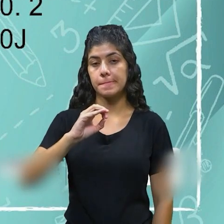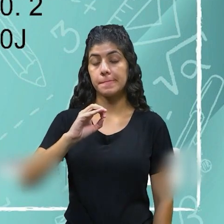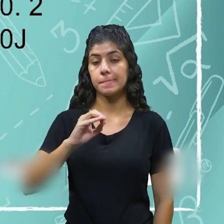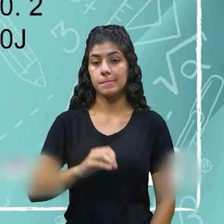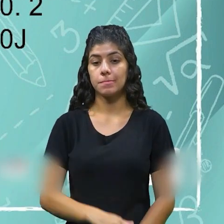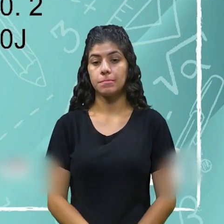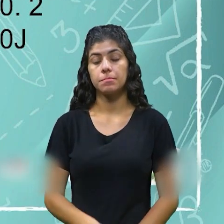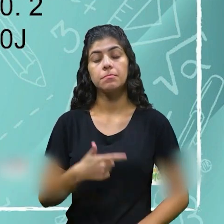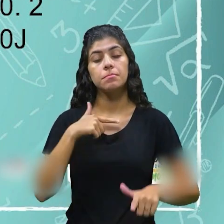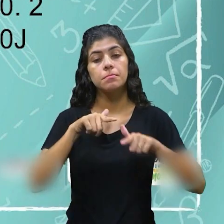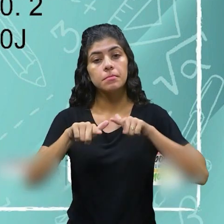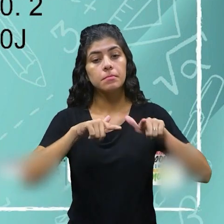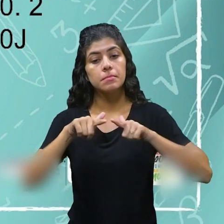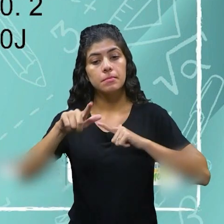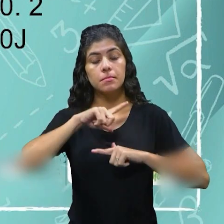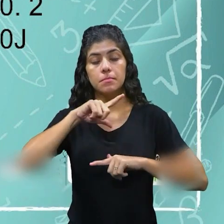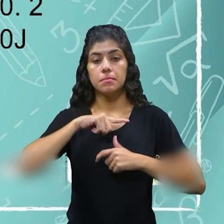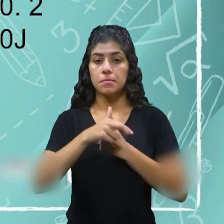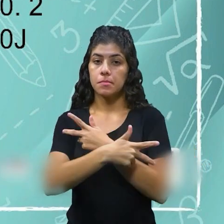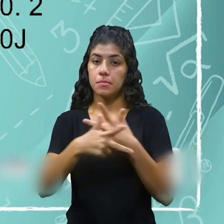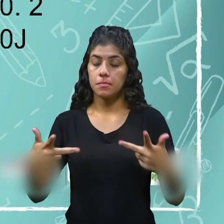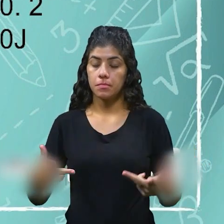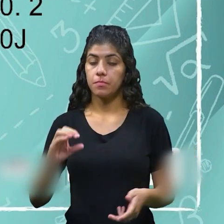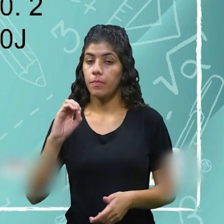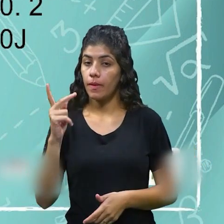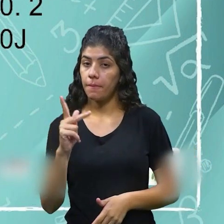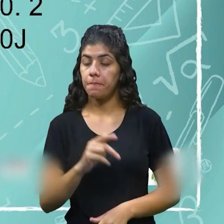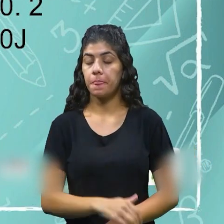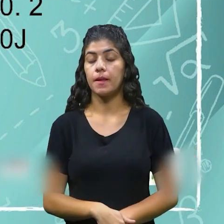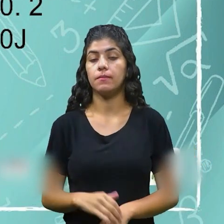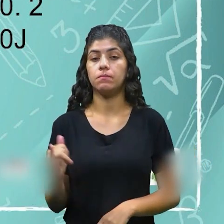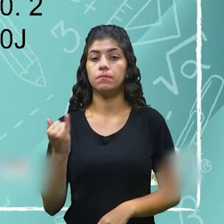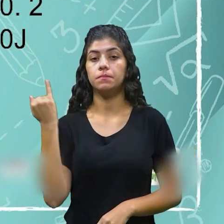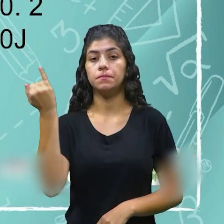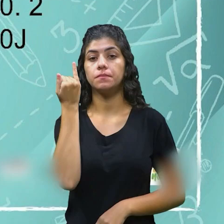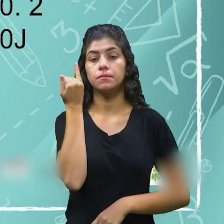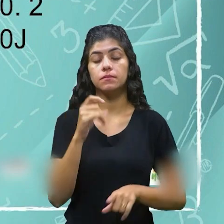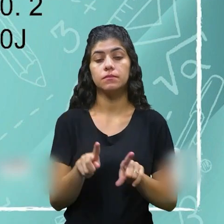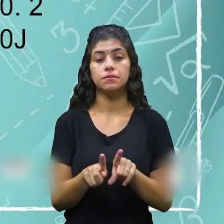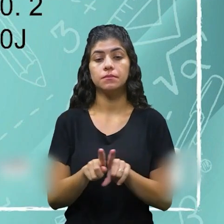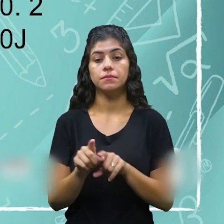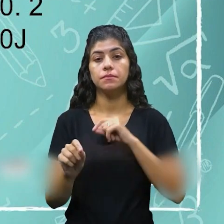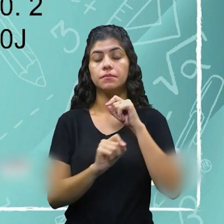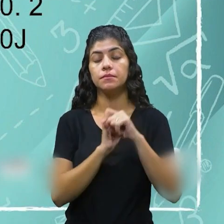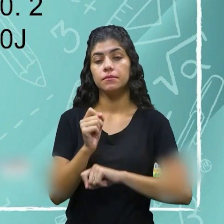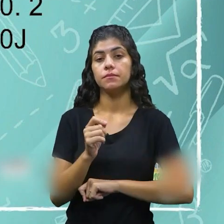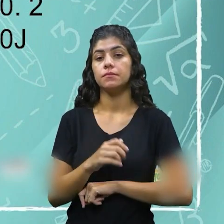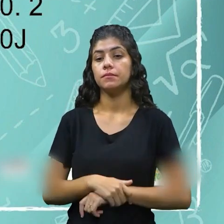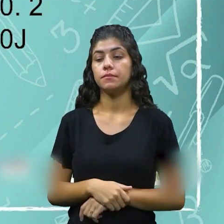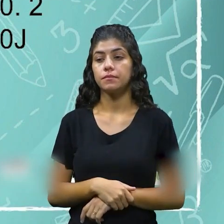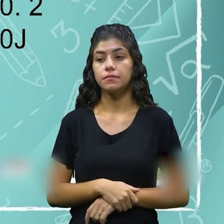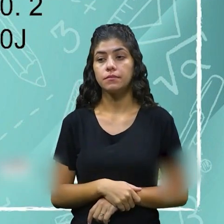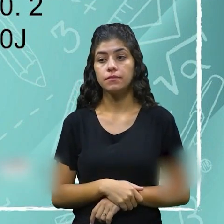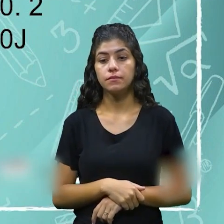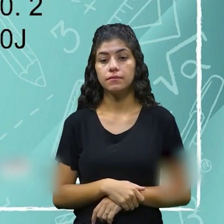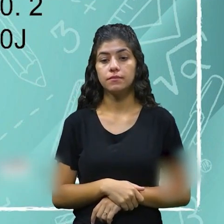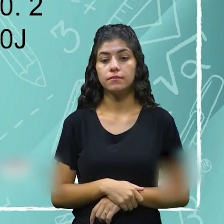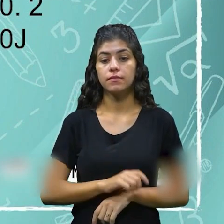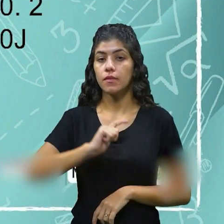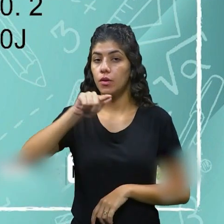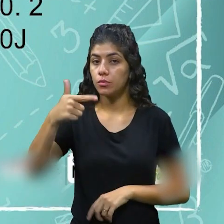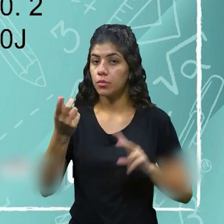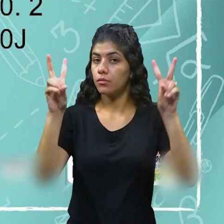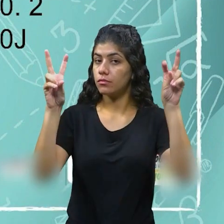empregado para realizar esse deslocamento, ok? É importante, aqui uma coisa que é importante antes de passar para o